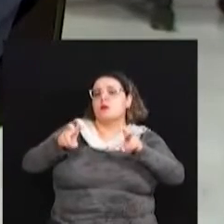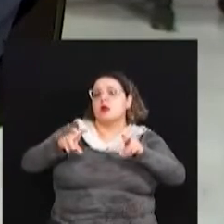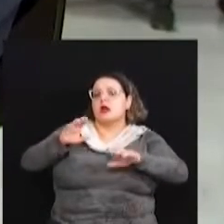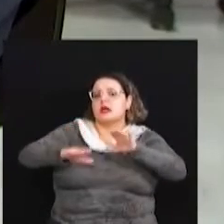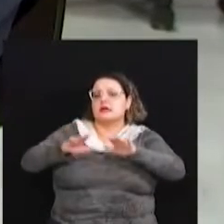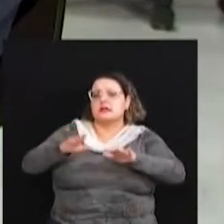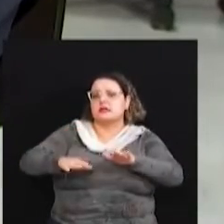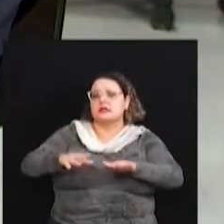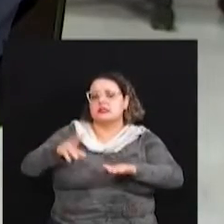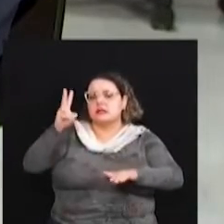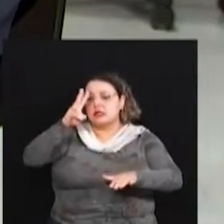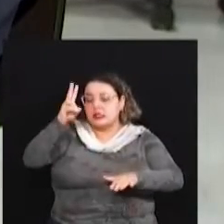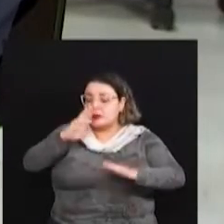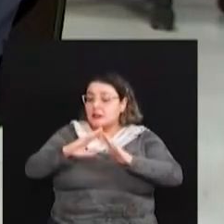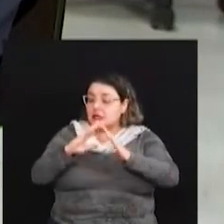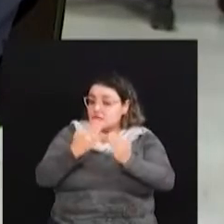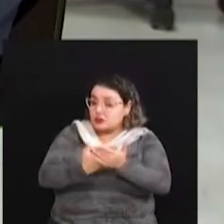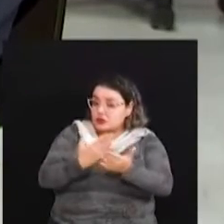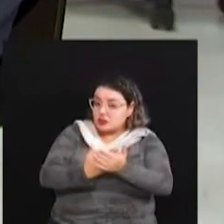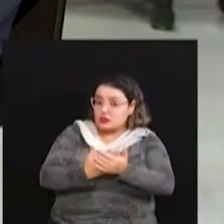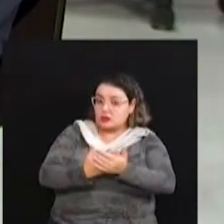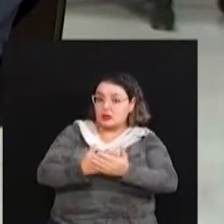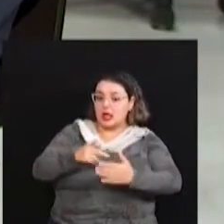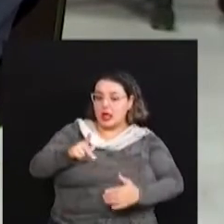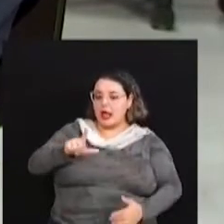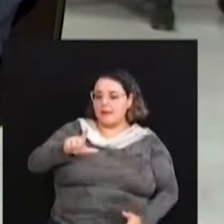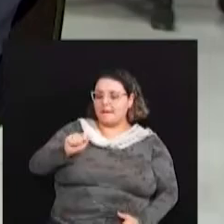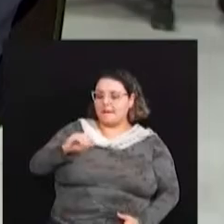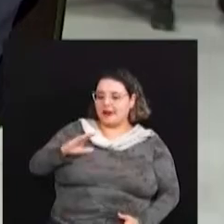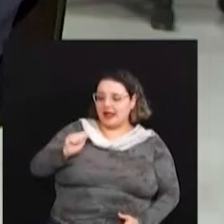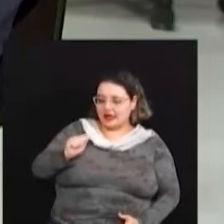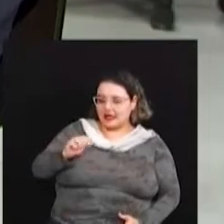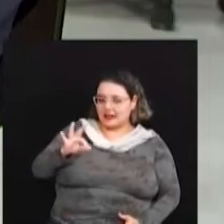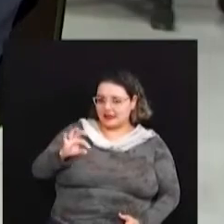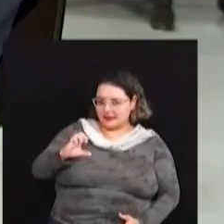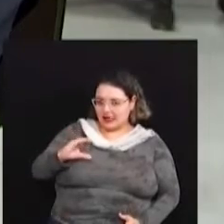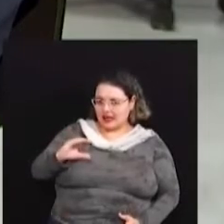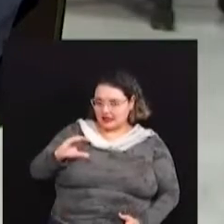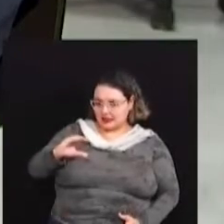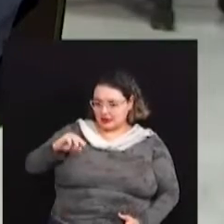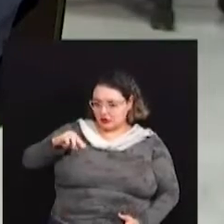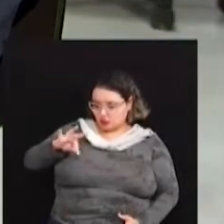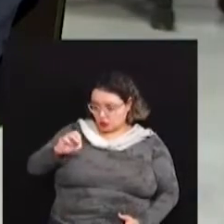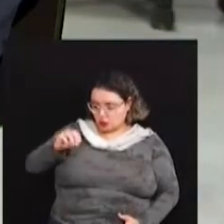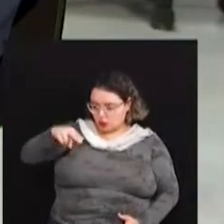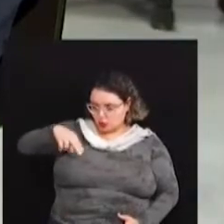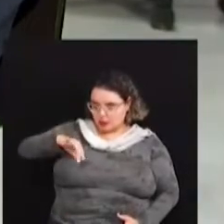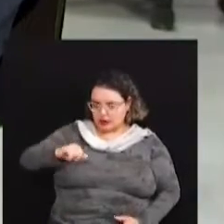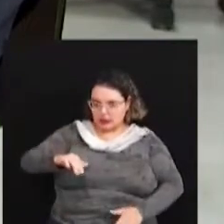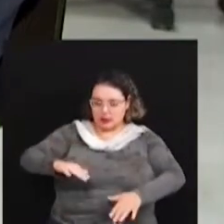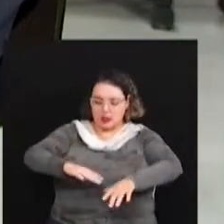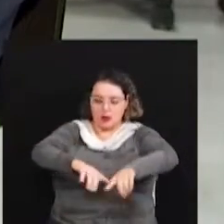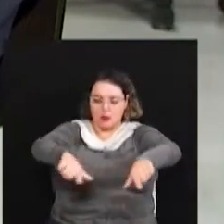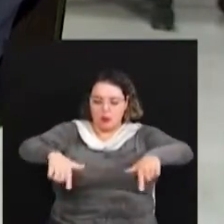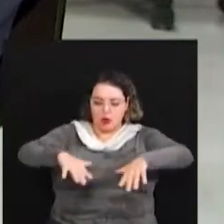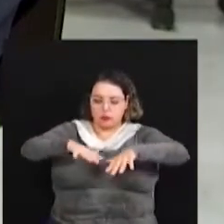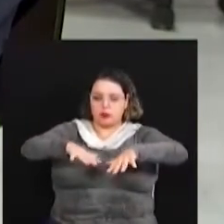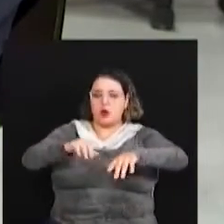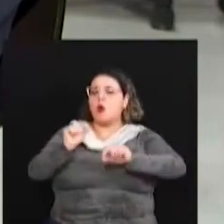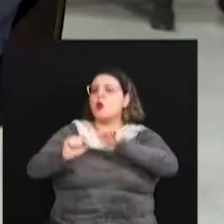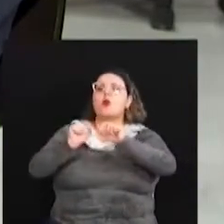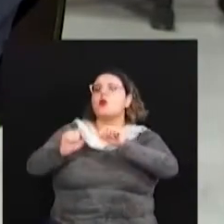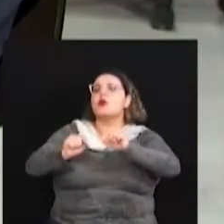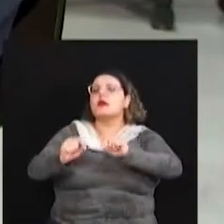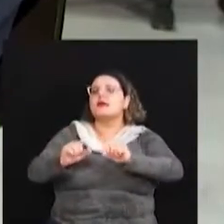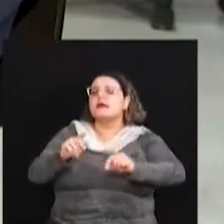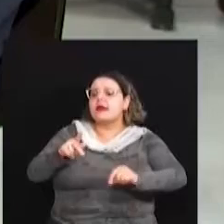muita gente talvez se lembra da escola, que são as placas tectônicas, mas a gente não está vendo, né, elas se movimentarem. O que são